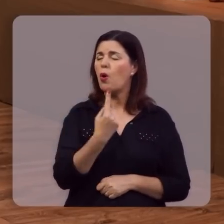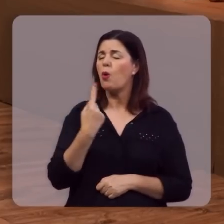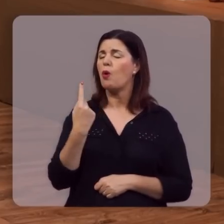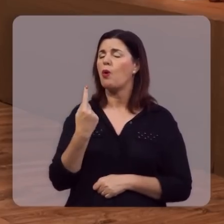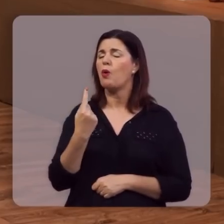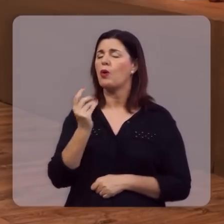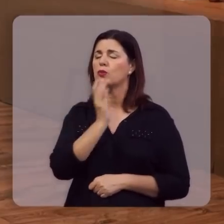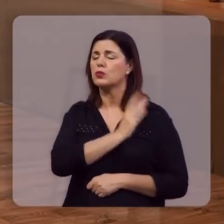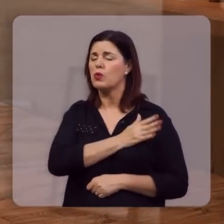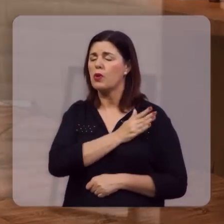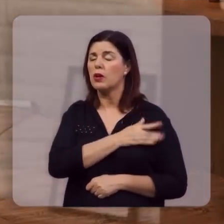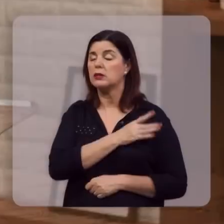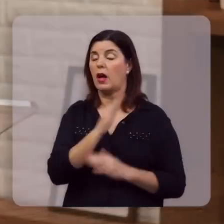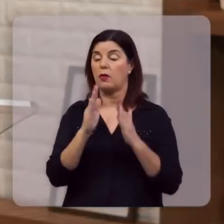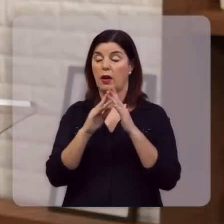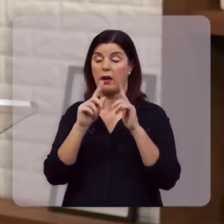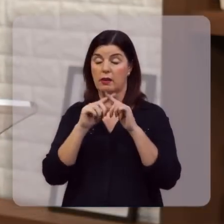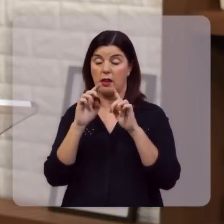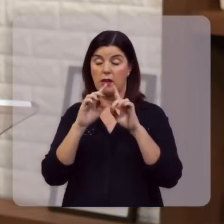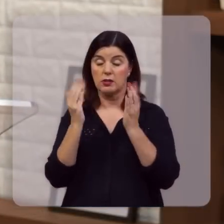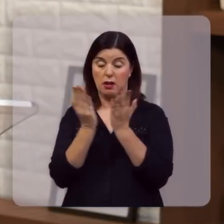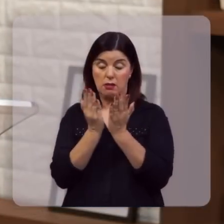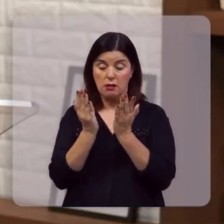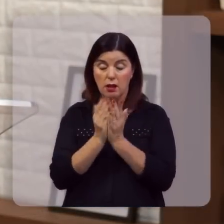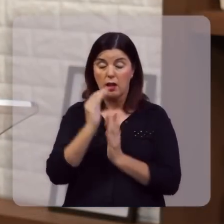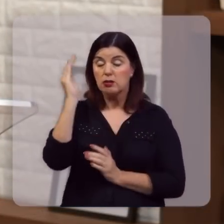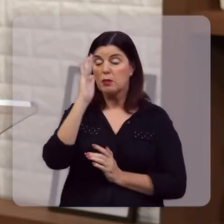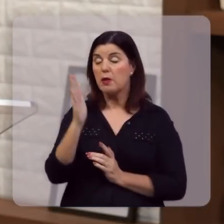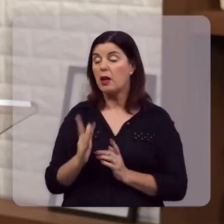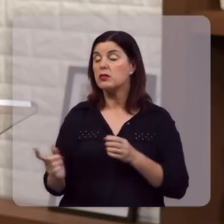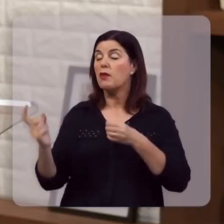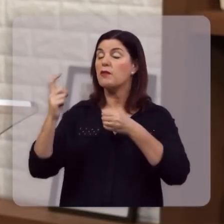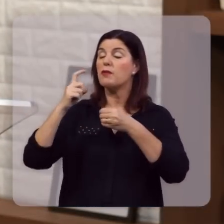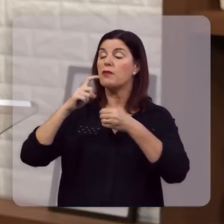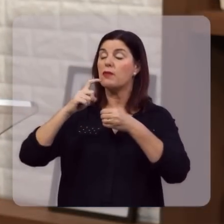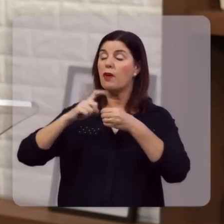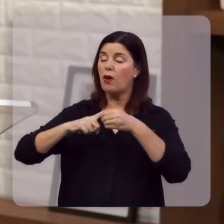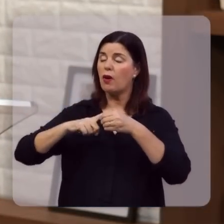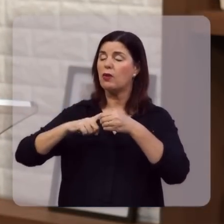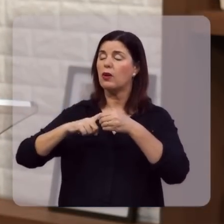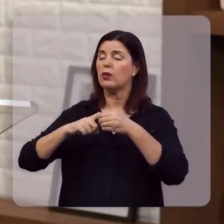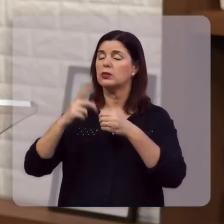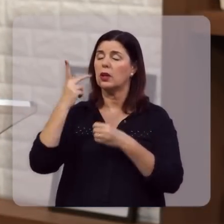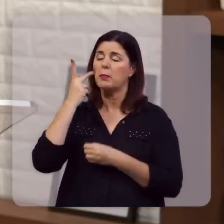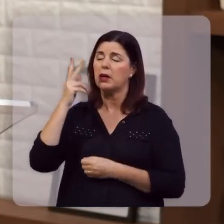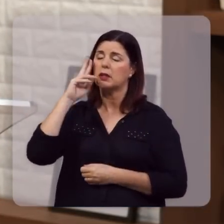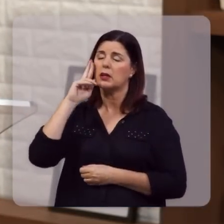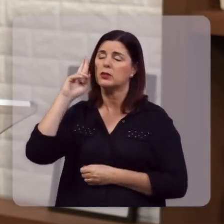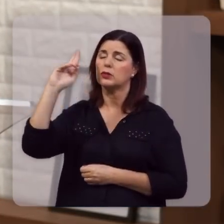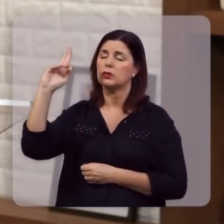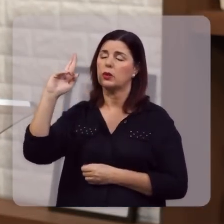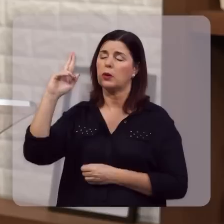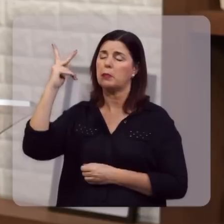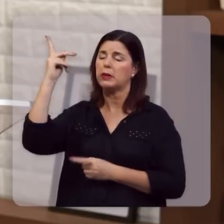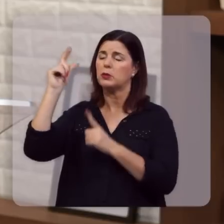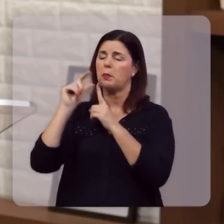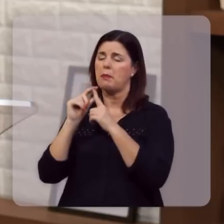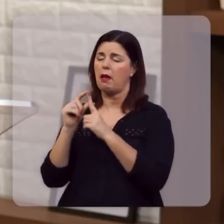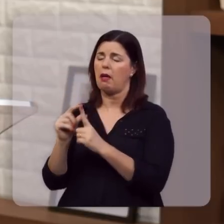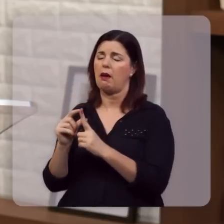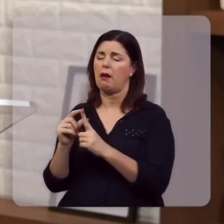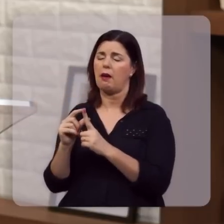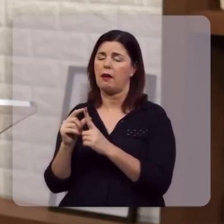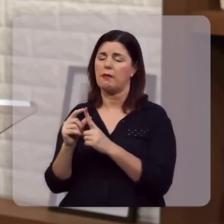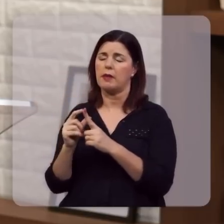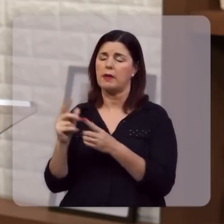nosso coração, para que a igreja evangélica brasileira se volte para o Senhor, se volte para a Tua